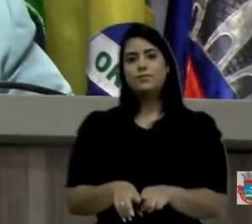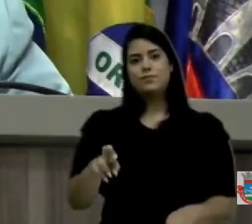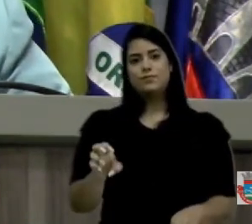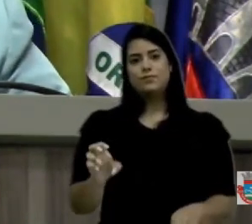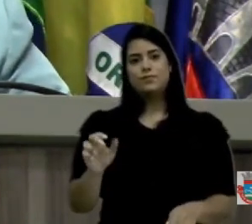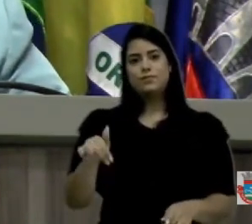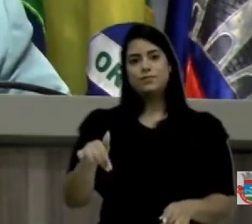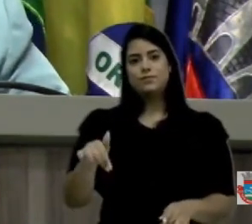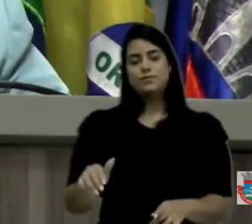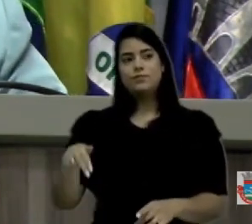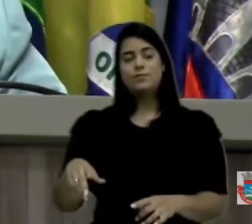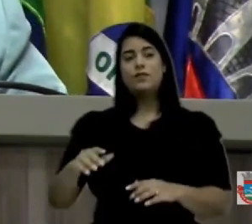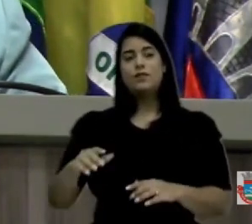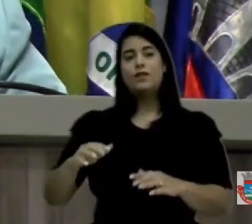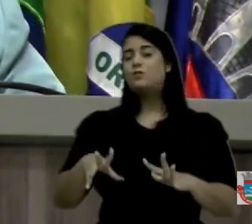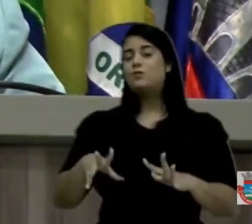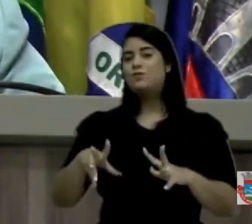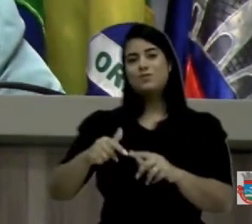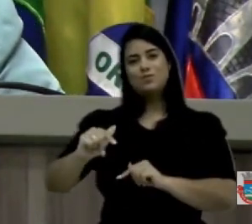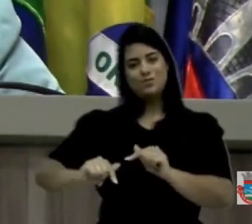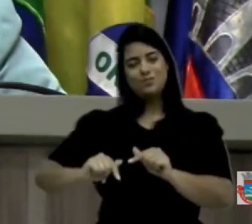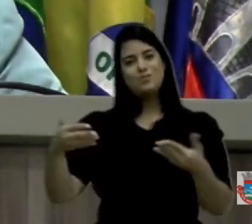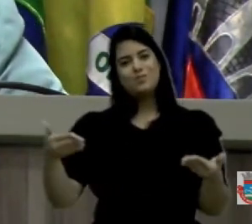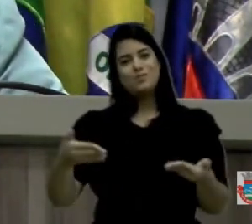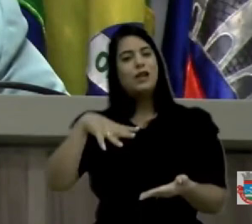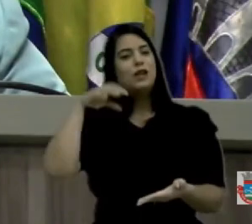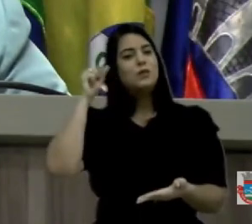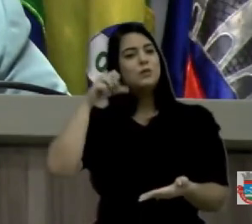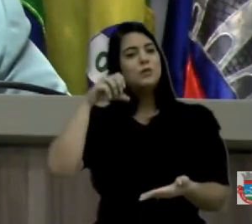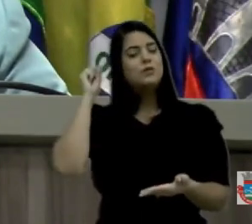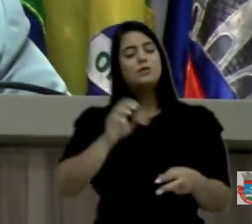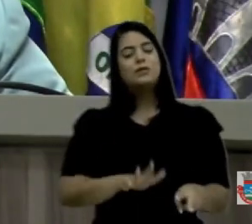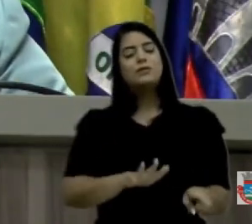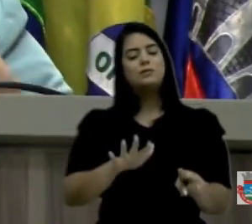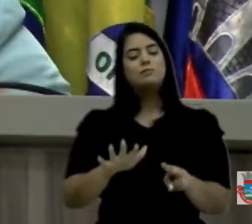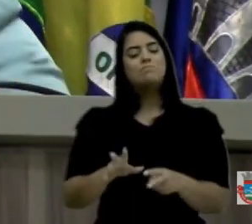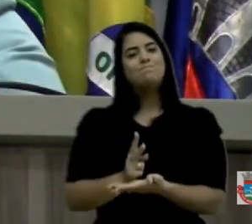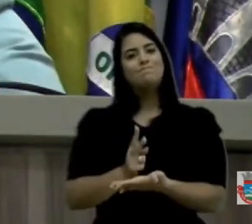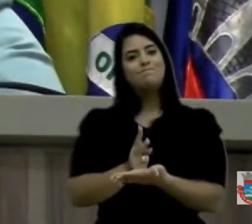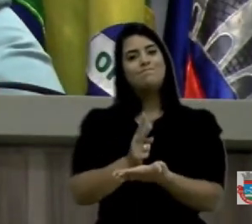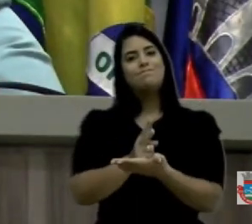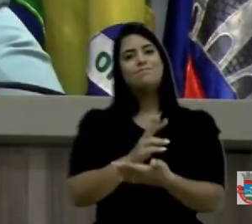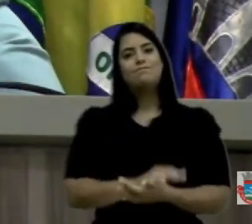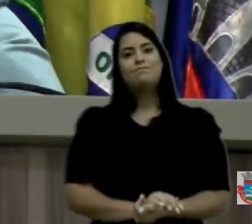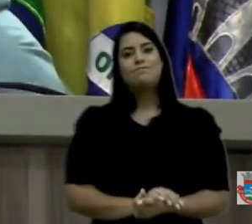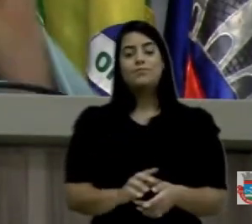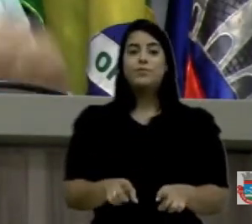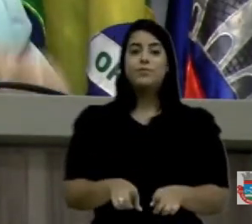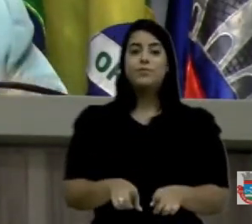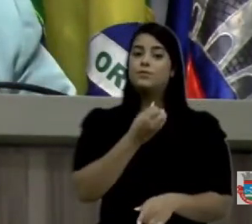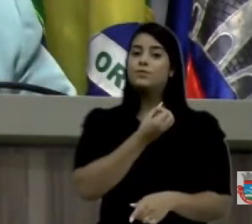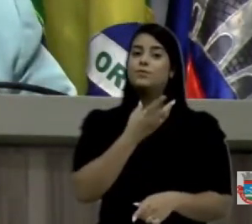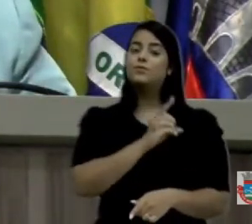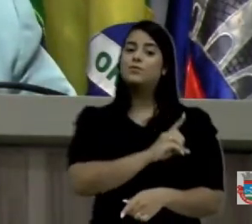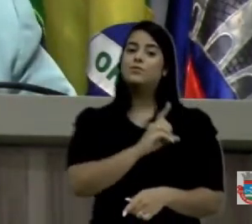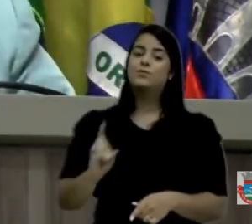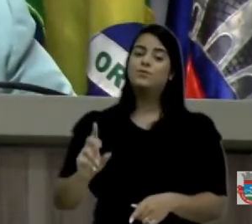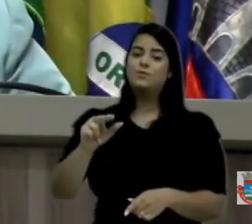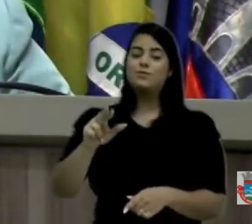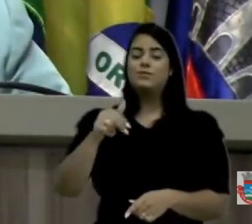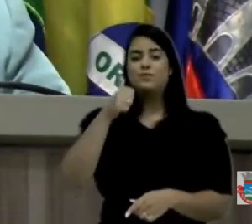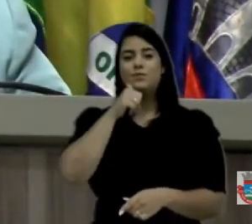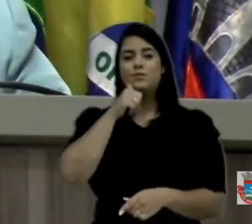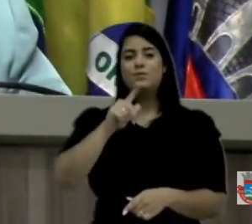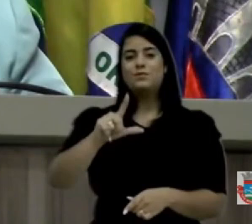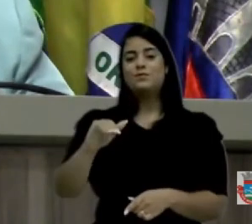todos que tá lá trabalhando nesse momento que nos escuta toda semana bom dia al minha irmã que nos